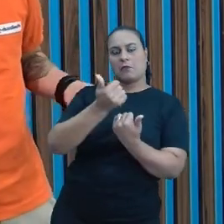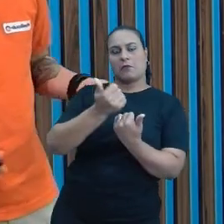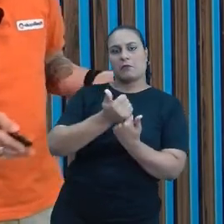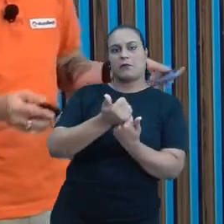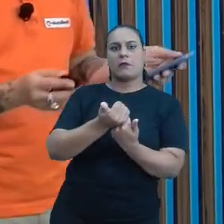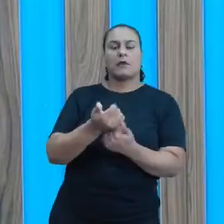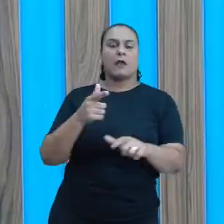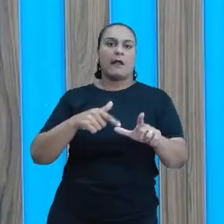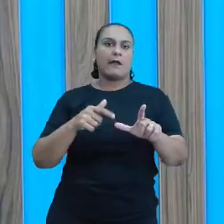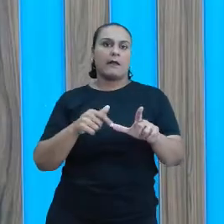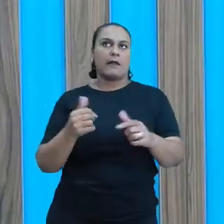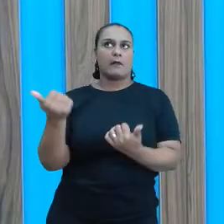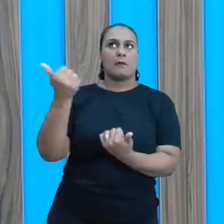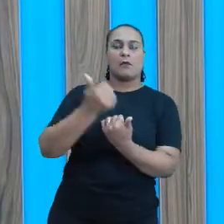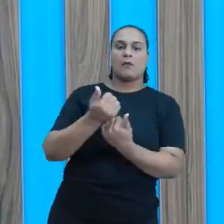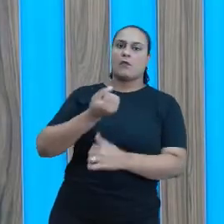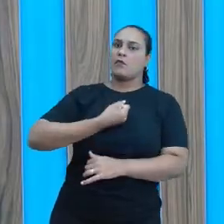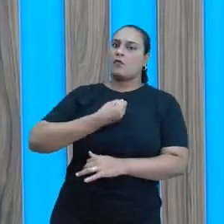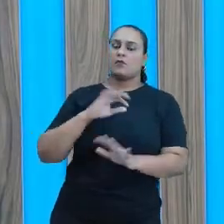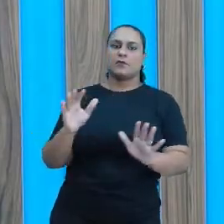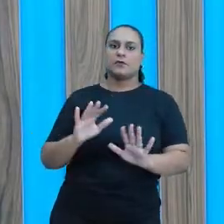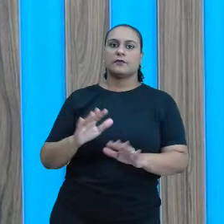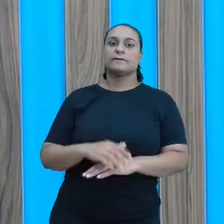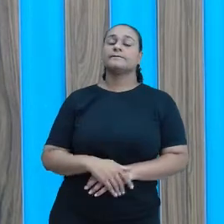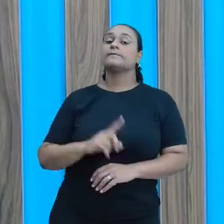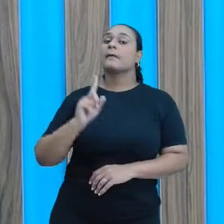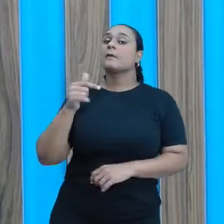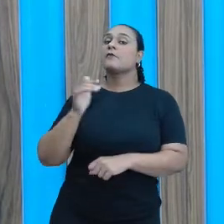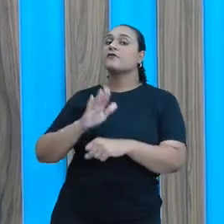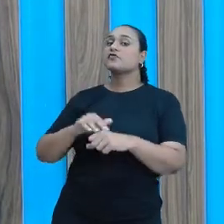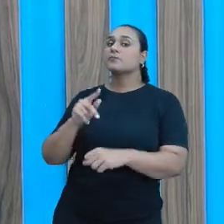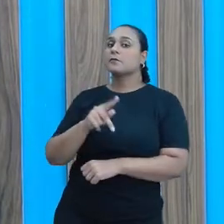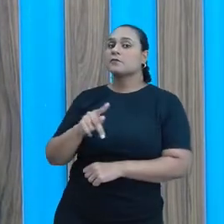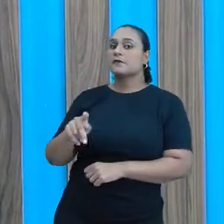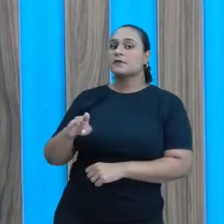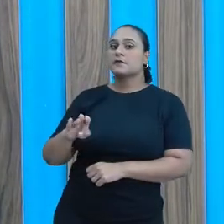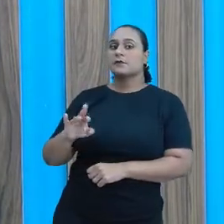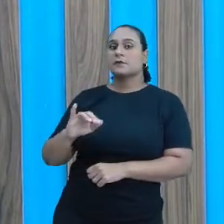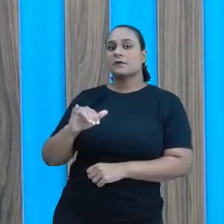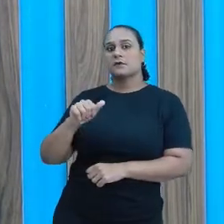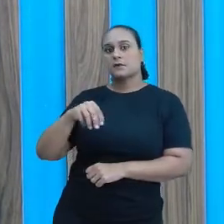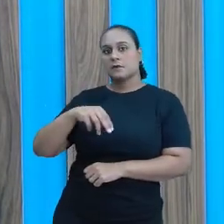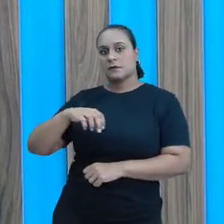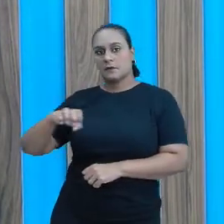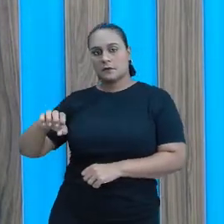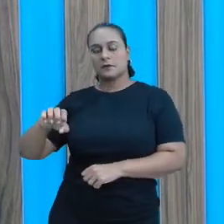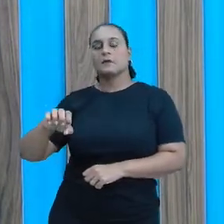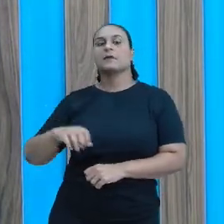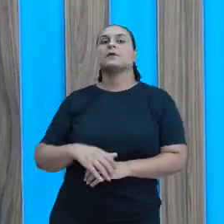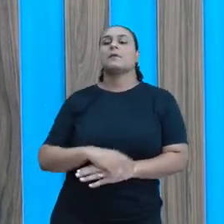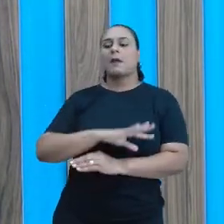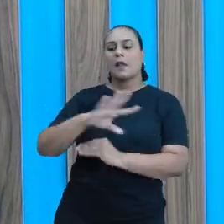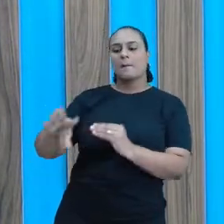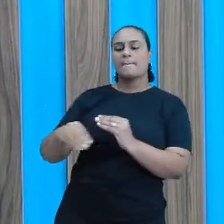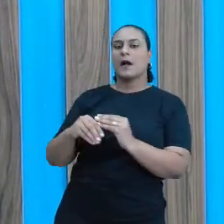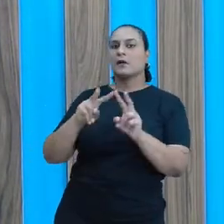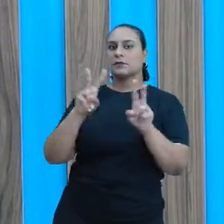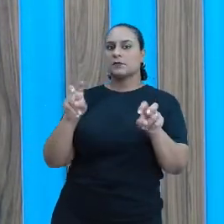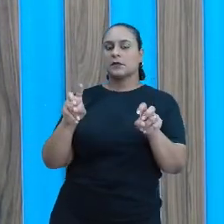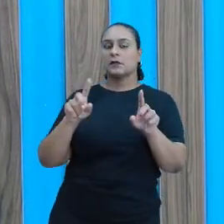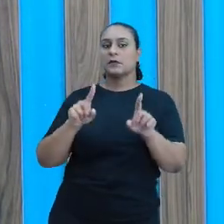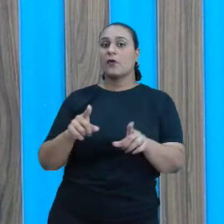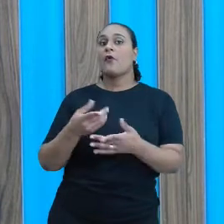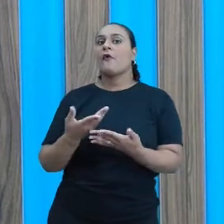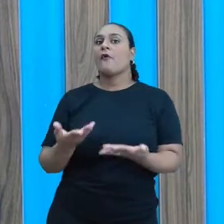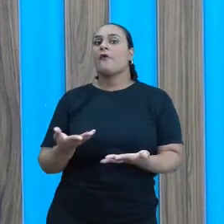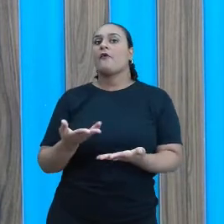certo? Então a gente vai ver, eu vou chamar daqui a pouco a professora Briane para ela fazer as considerações dela sobre o assunto, mas você percebe que o que a gente